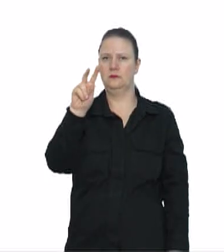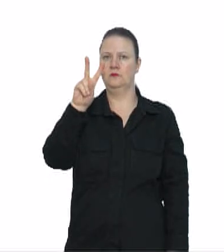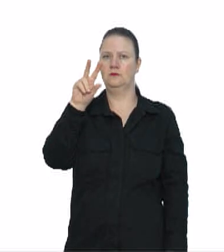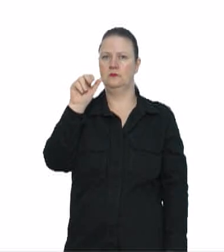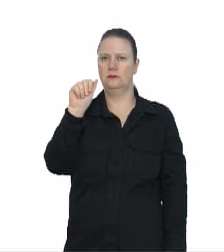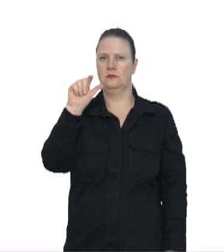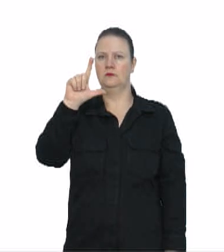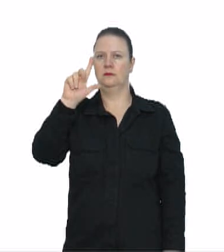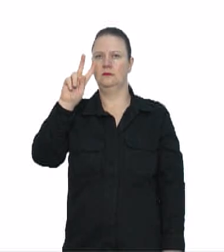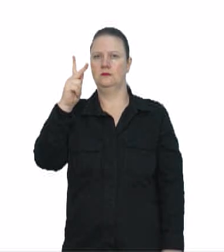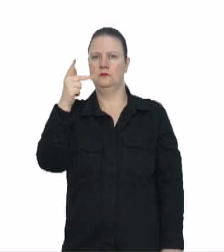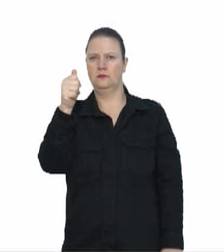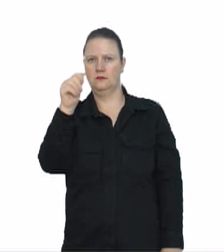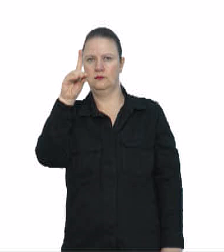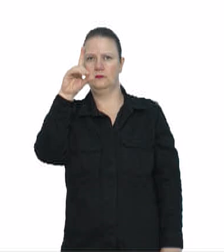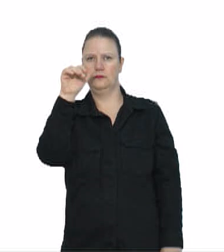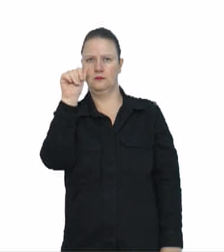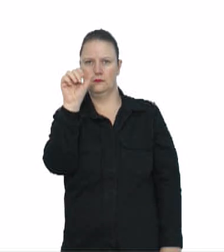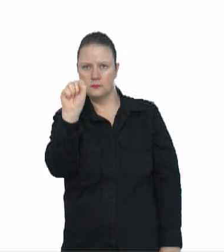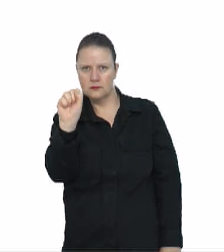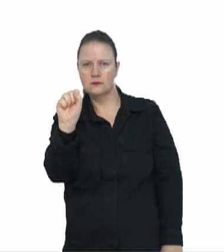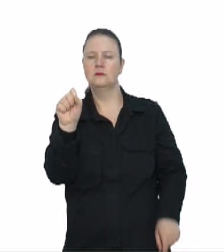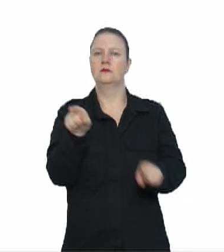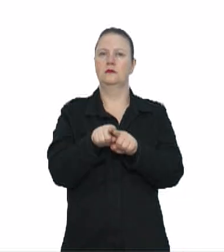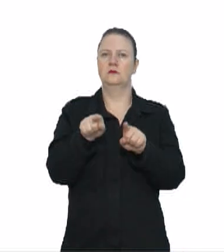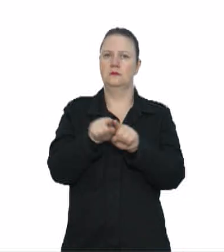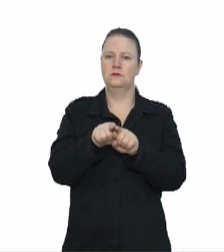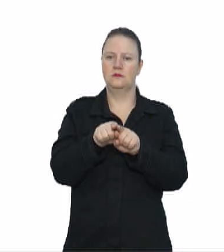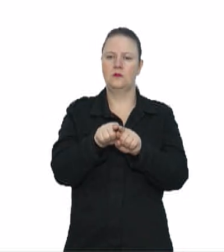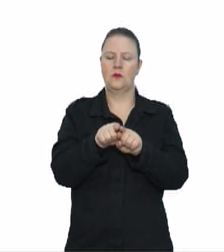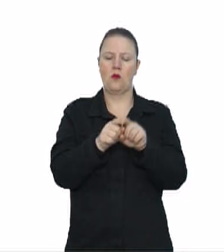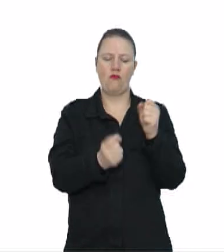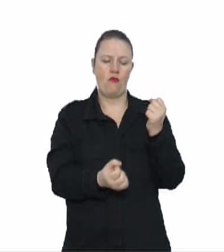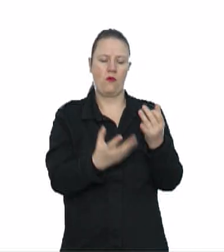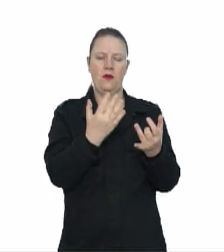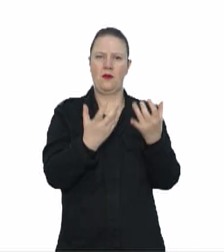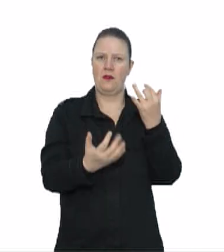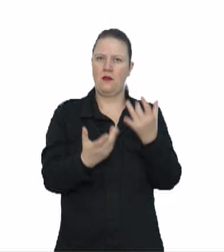típica. Além dela, temos o fogaréu e o cururu, que são